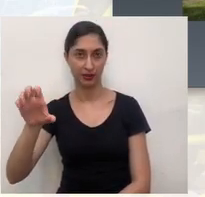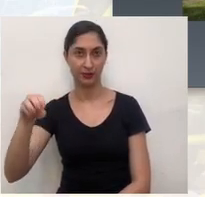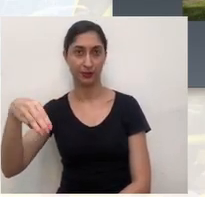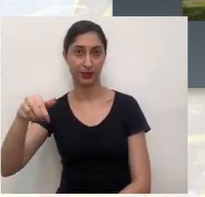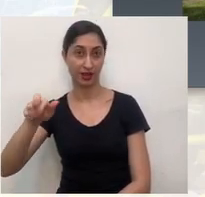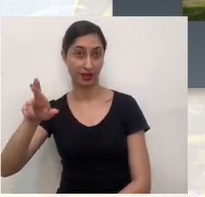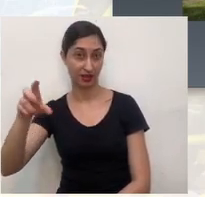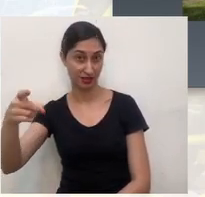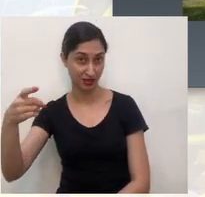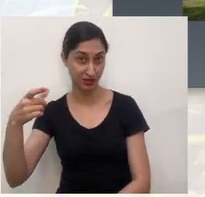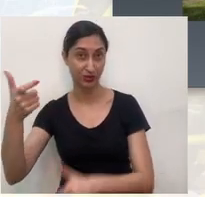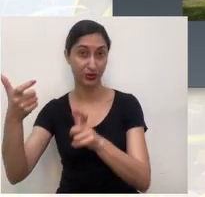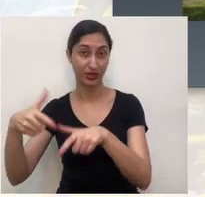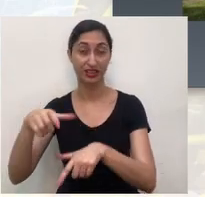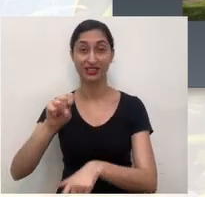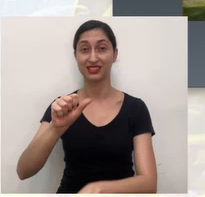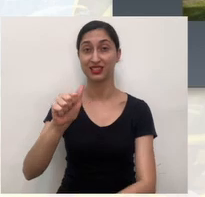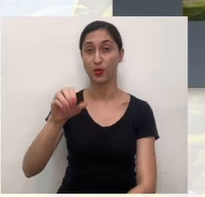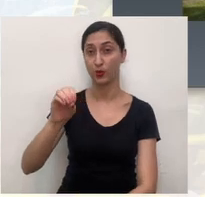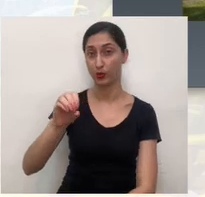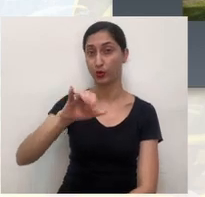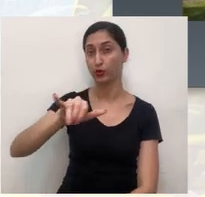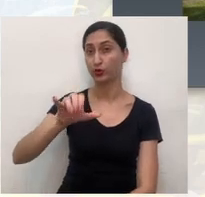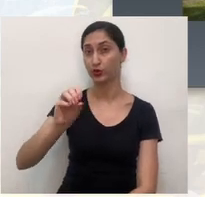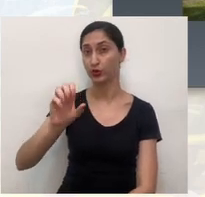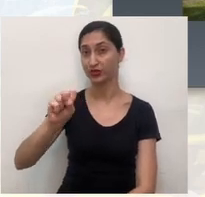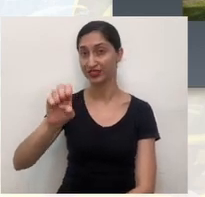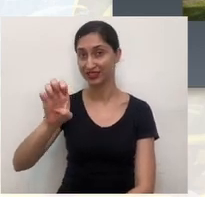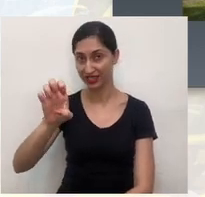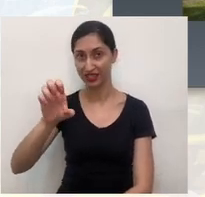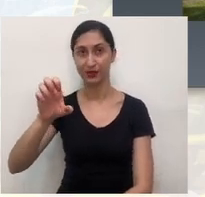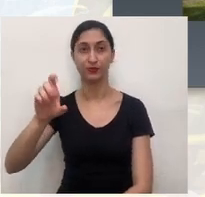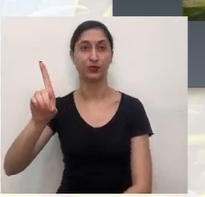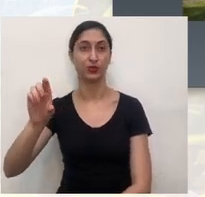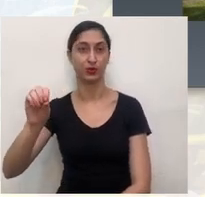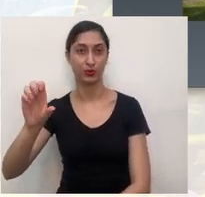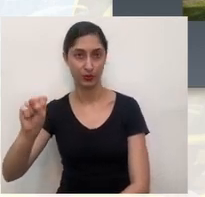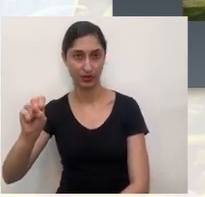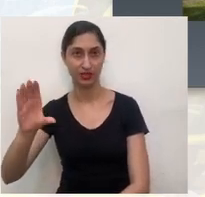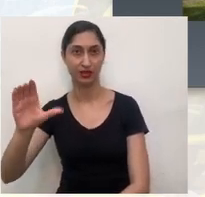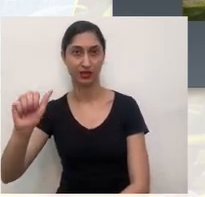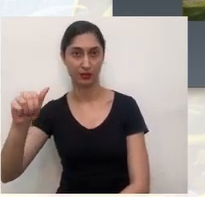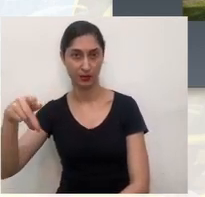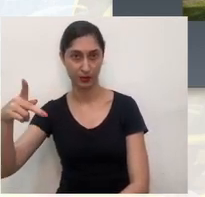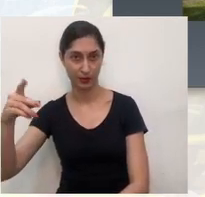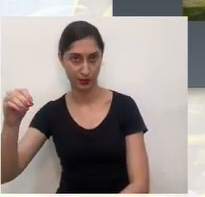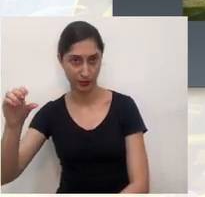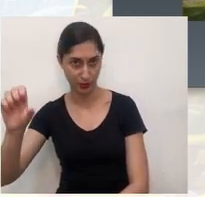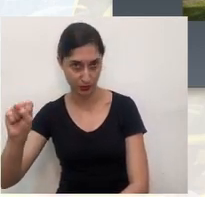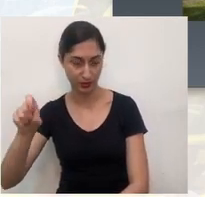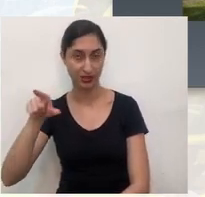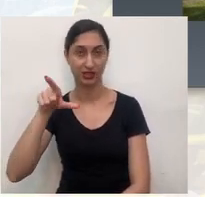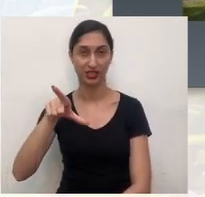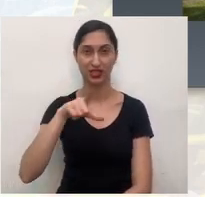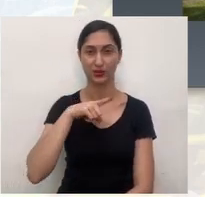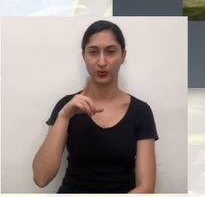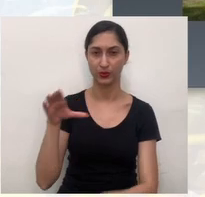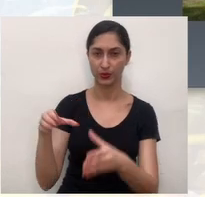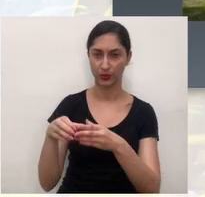também é um lugar. Aqui é o limite do jardim. Esse grupo de garapuvus